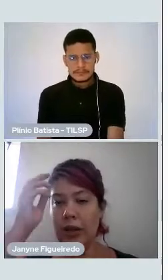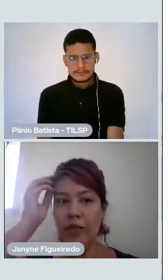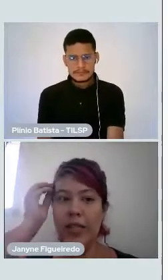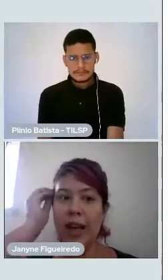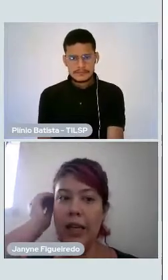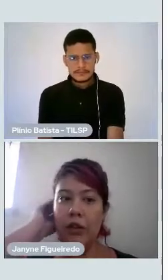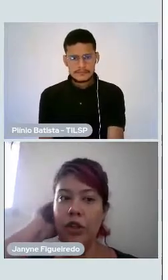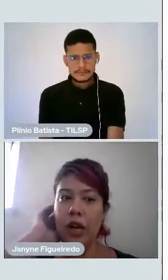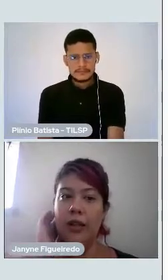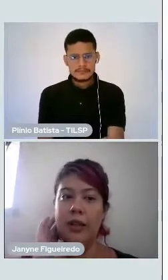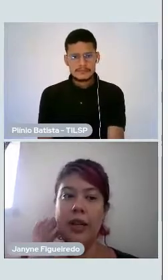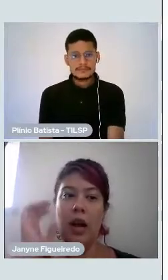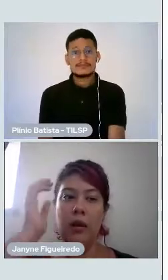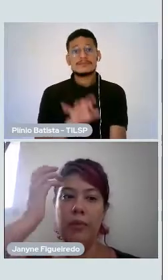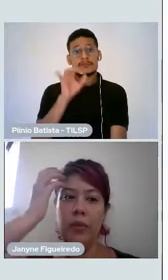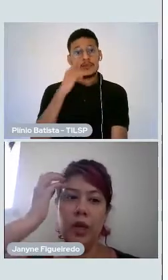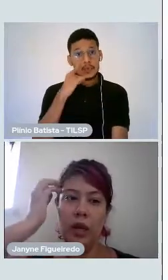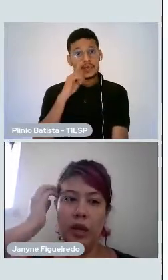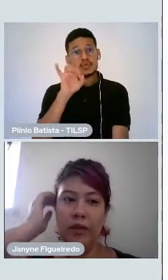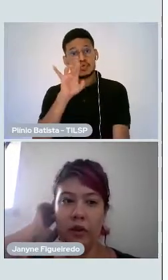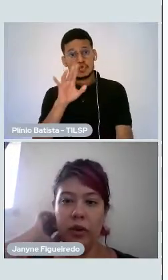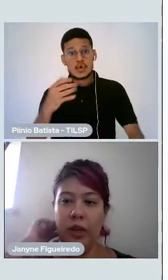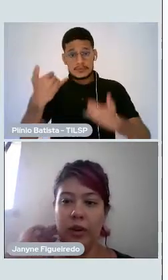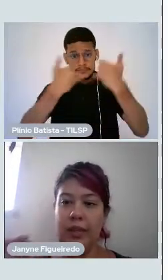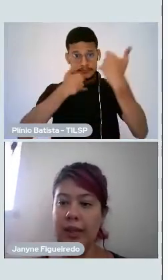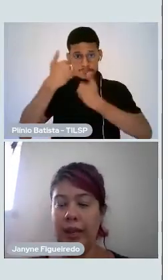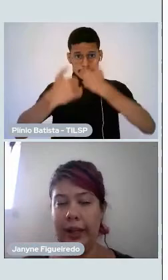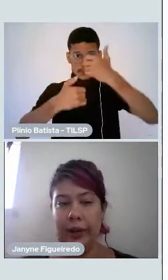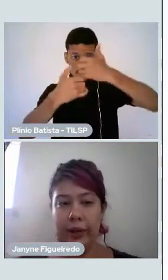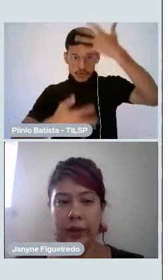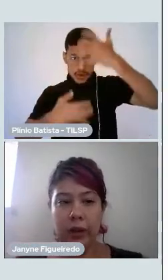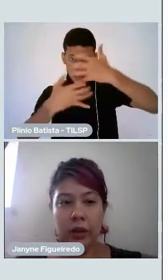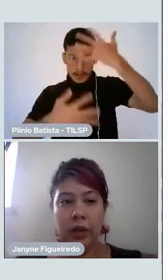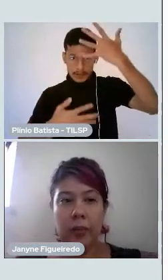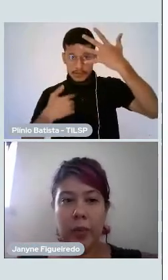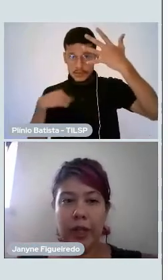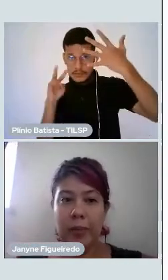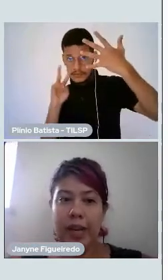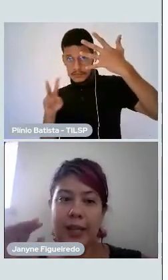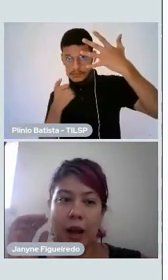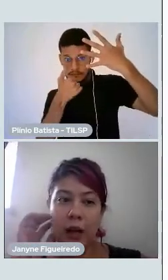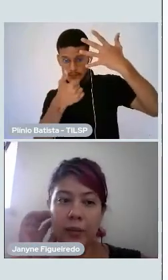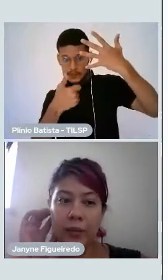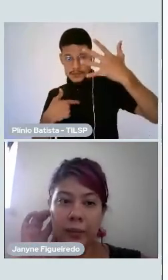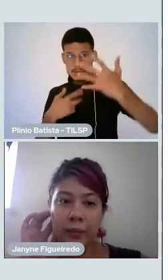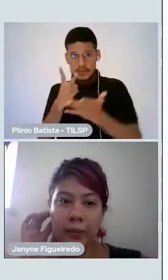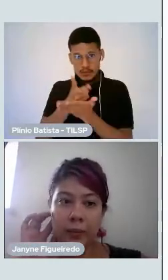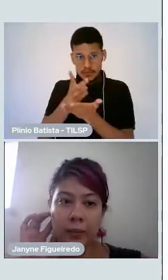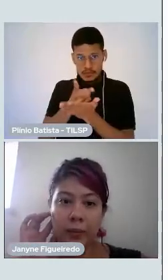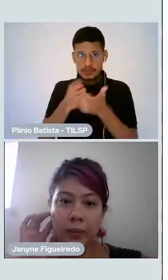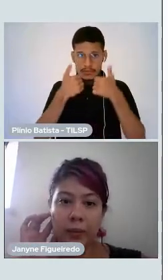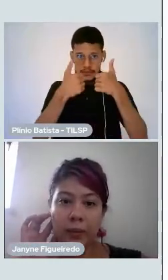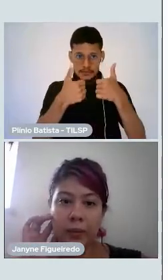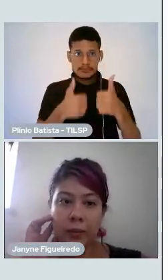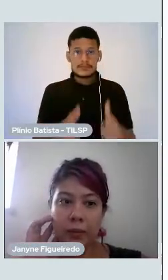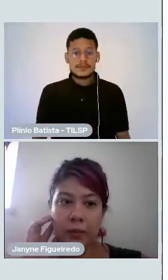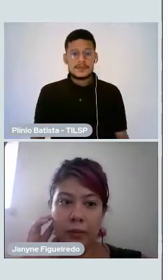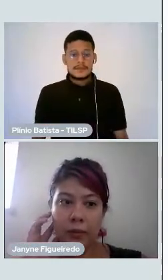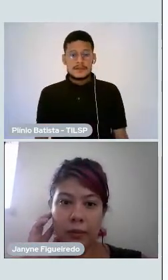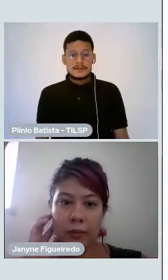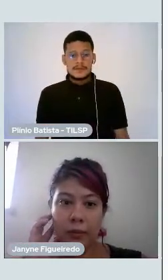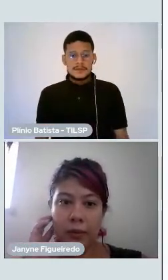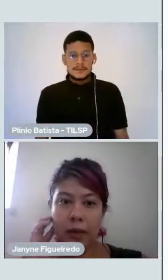Qualquer coisa é só avisar aqui no chat, tá? Eu vou continuar seguindo. Pode passar.